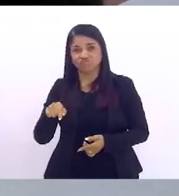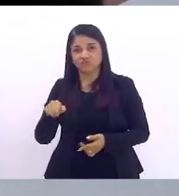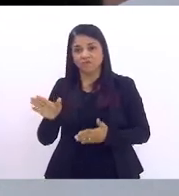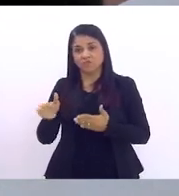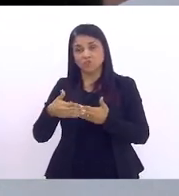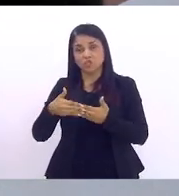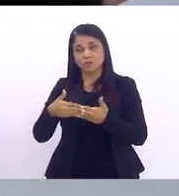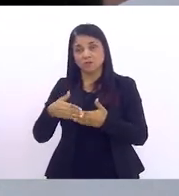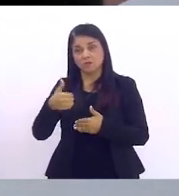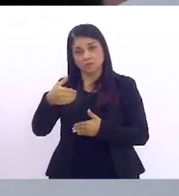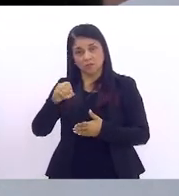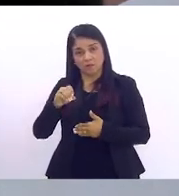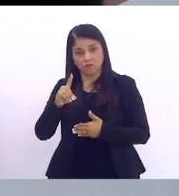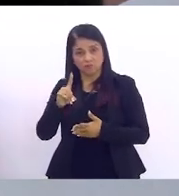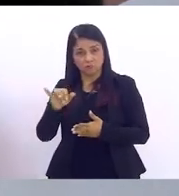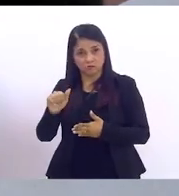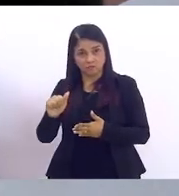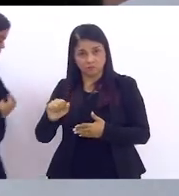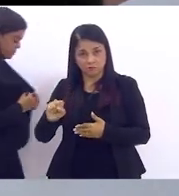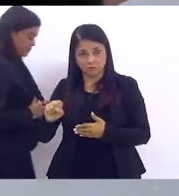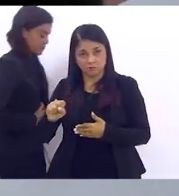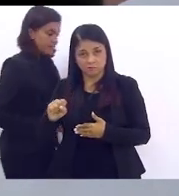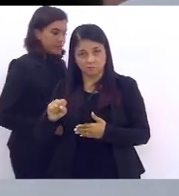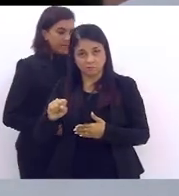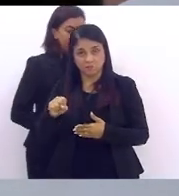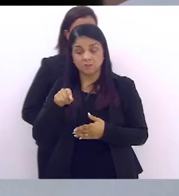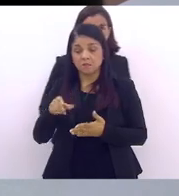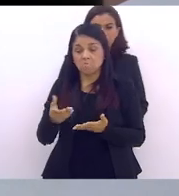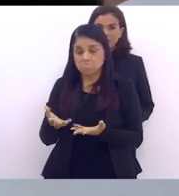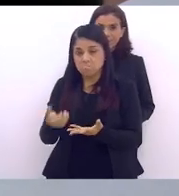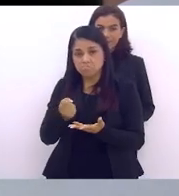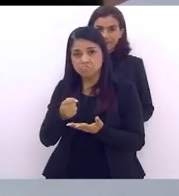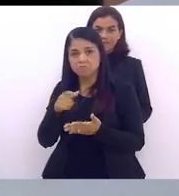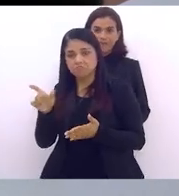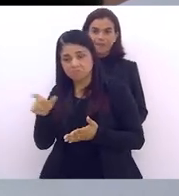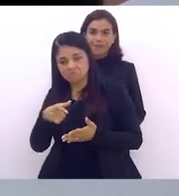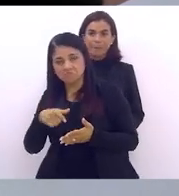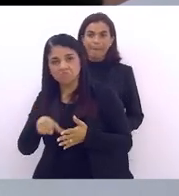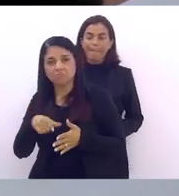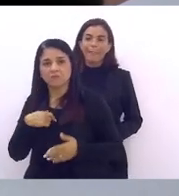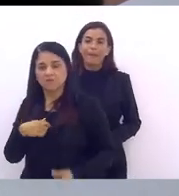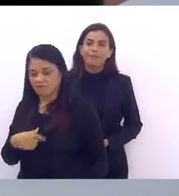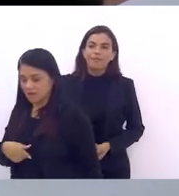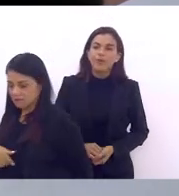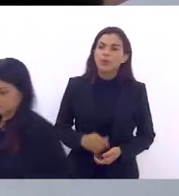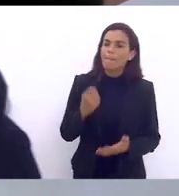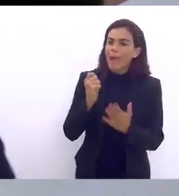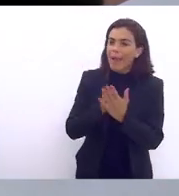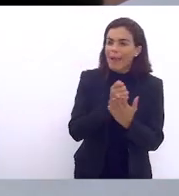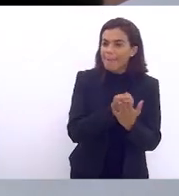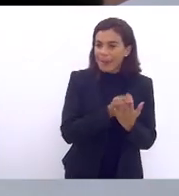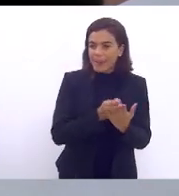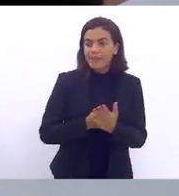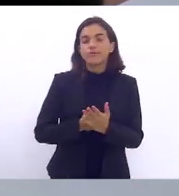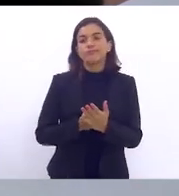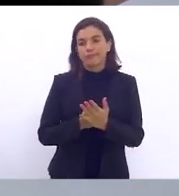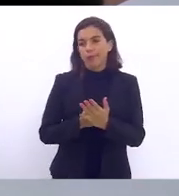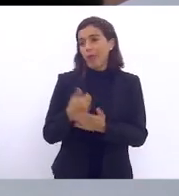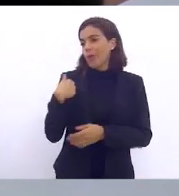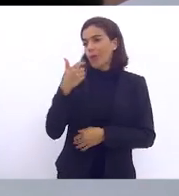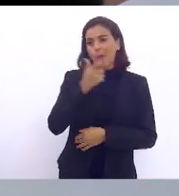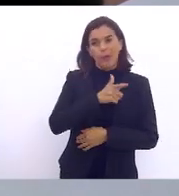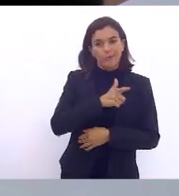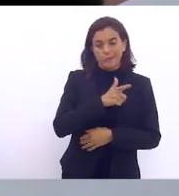10 dias ou seja se eu quiser puxar a fatura né puxar o histórico dos meus pagamentos eu não consigo